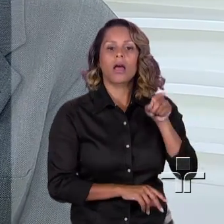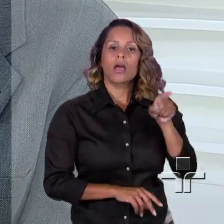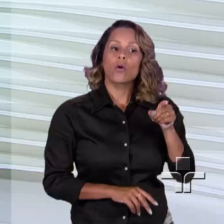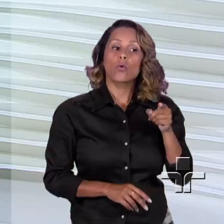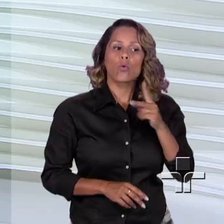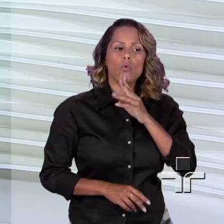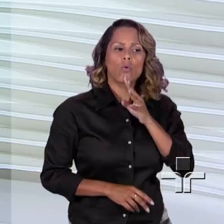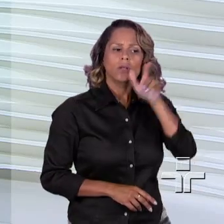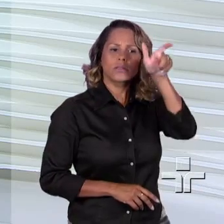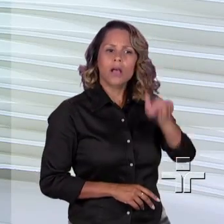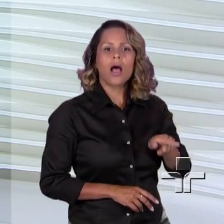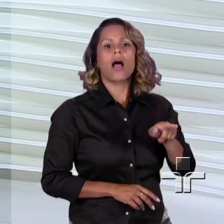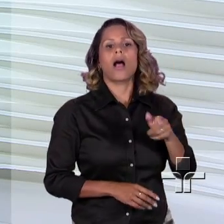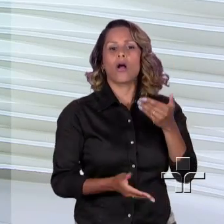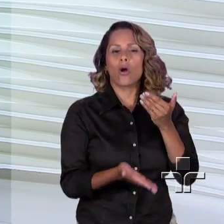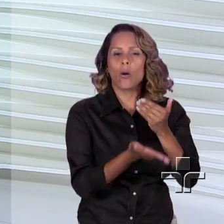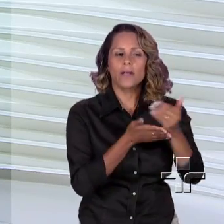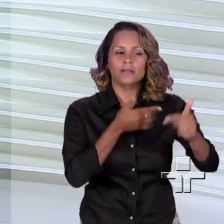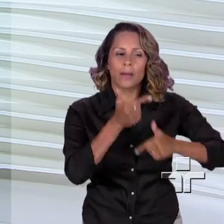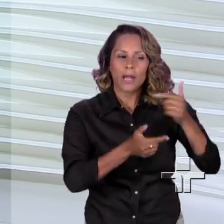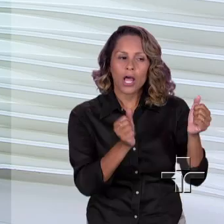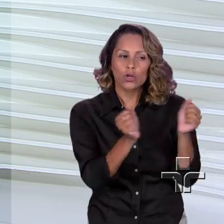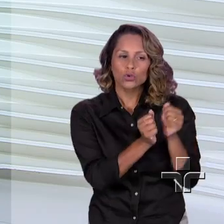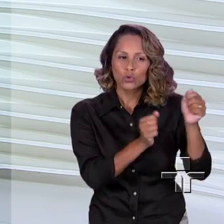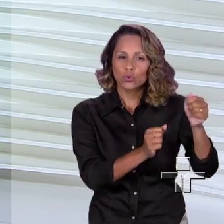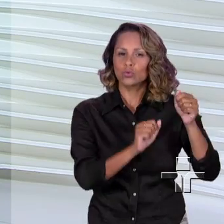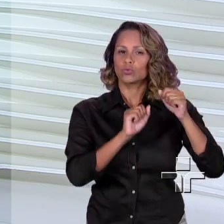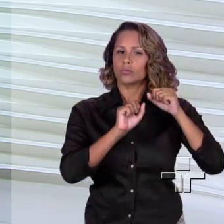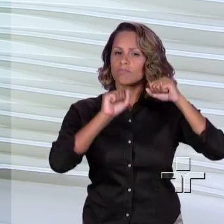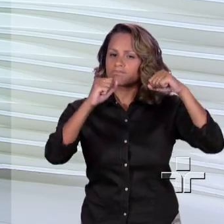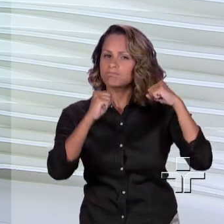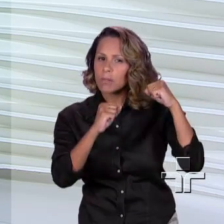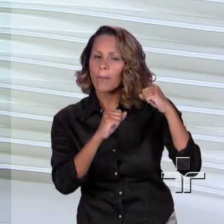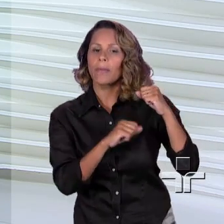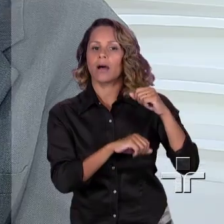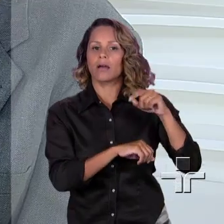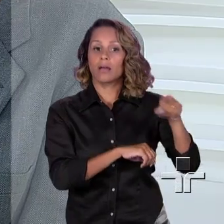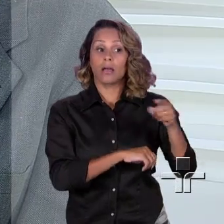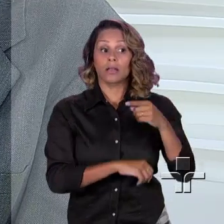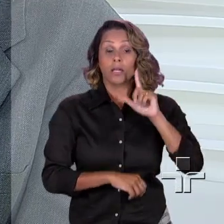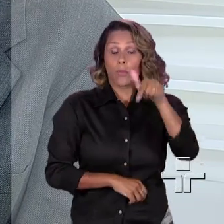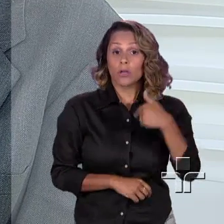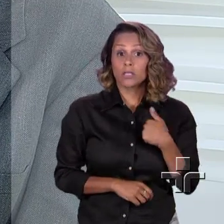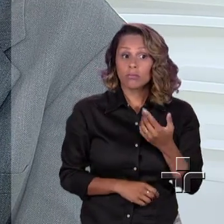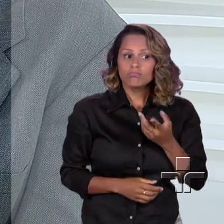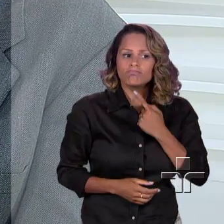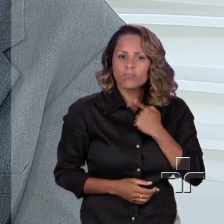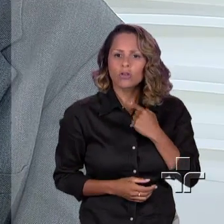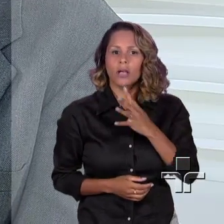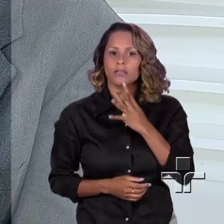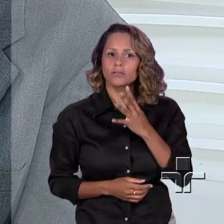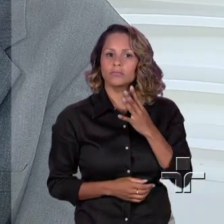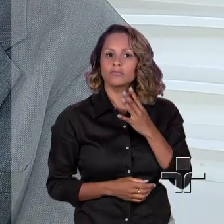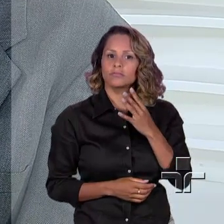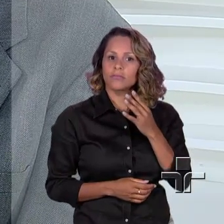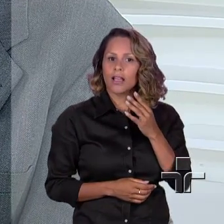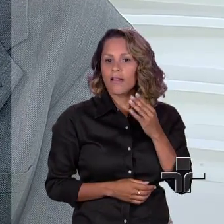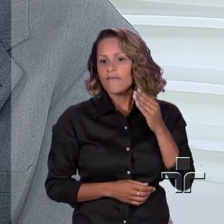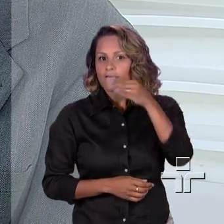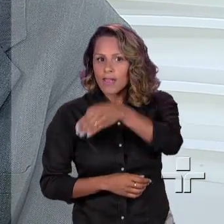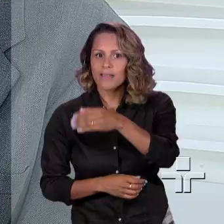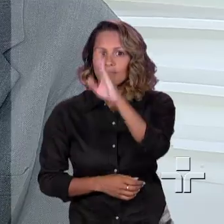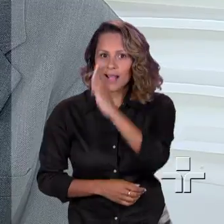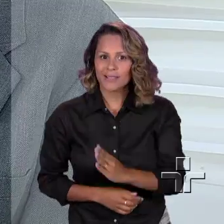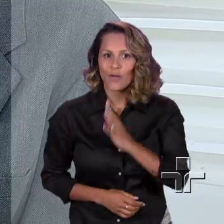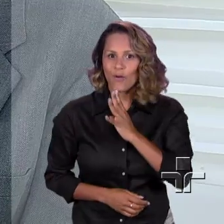campanhas pelos direitos humanos nos Estados Unidos. Quis conhecer o Brasil, e quando cheguei no Brasil em 76, por acaso, conheci pessoas que estavam